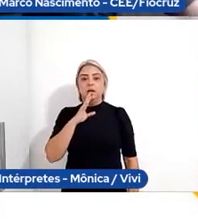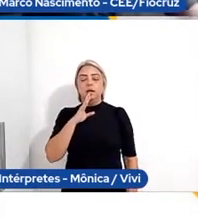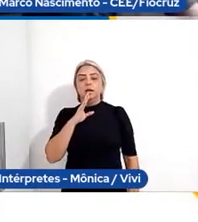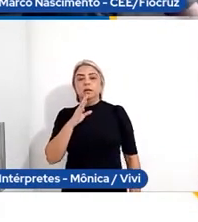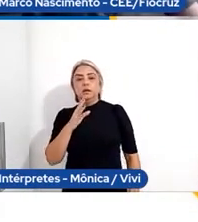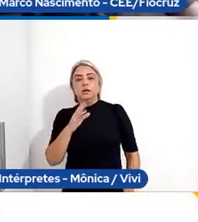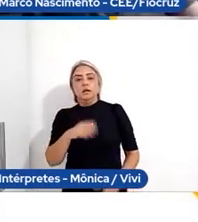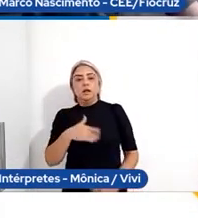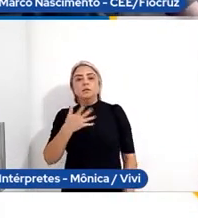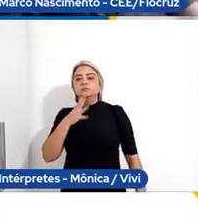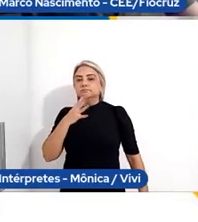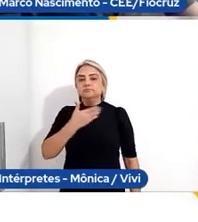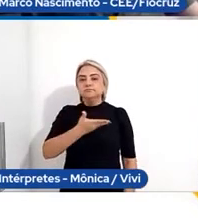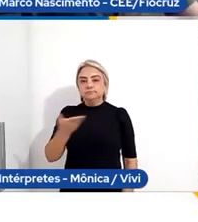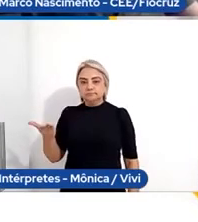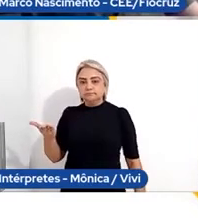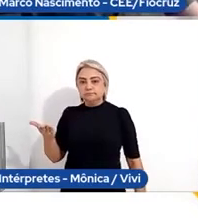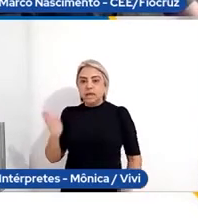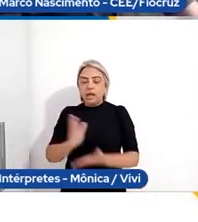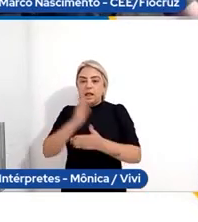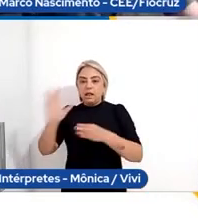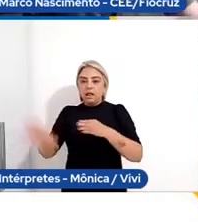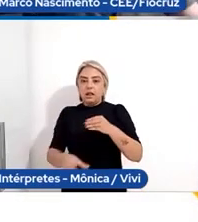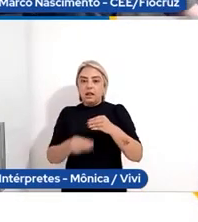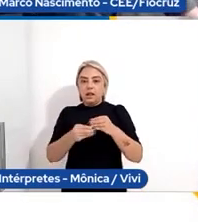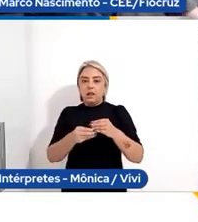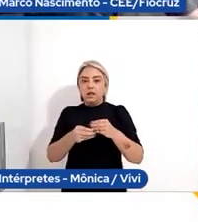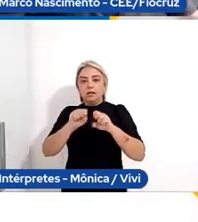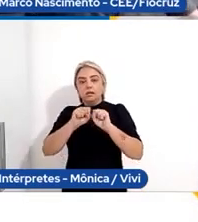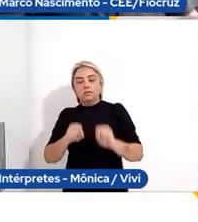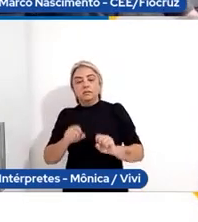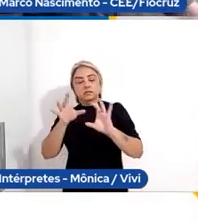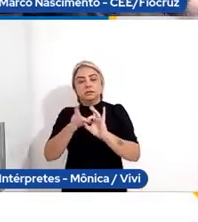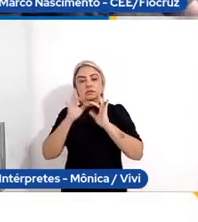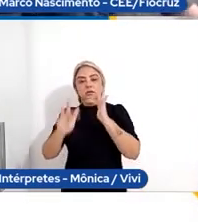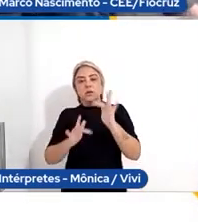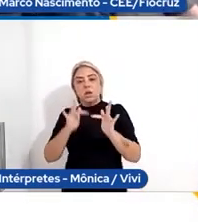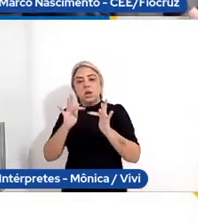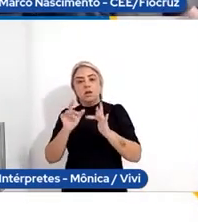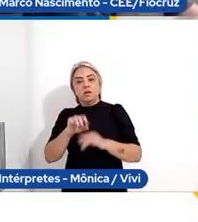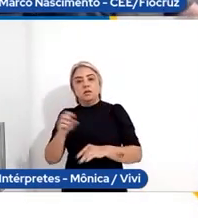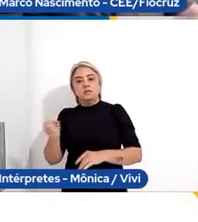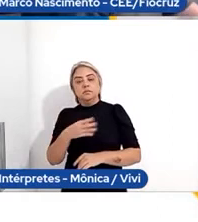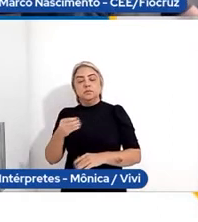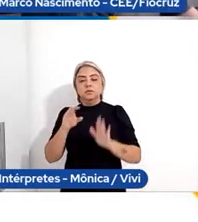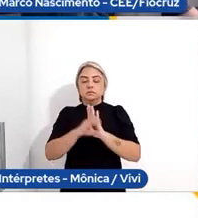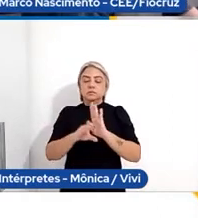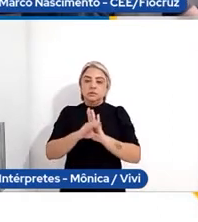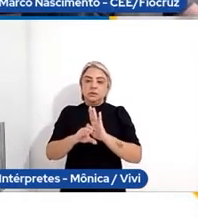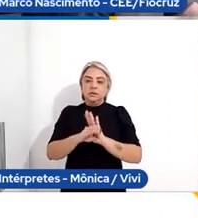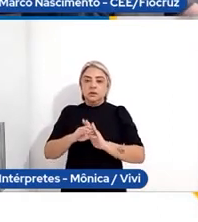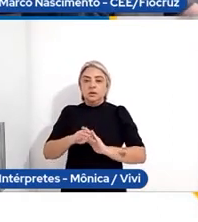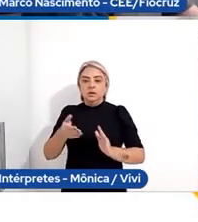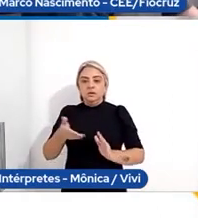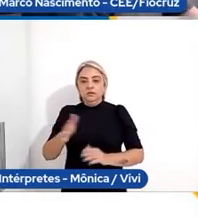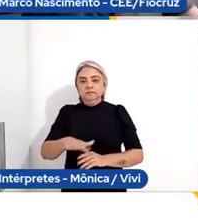totalmente familiar, apenas o acréscimo do subsistema de informação e conectividade, que a gente estamos atualizando esse conceito para a era atual